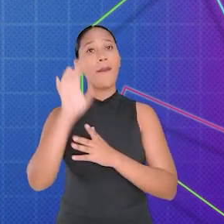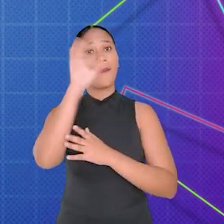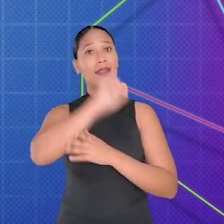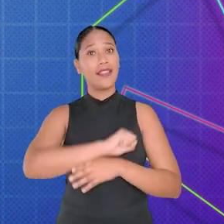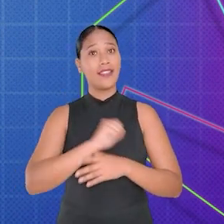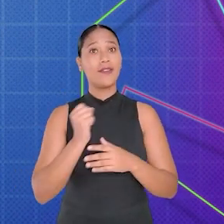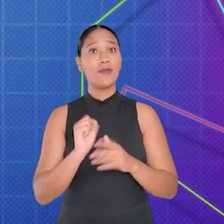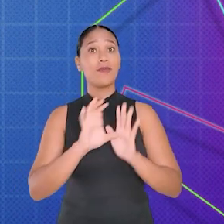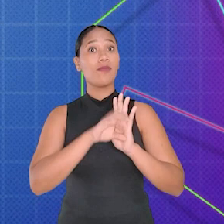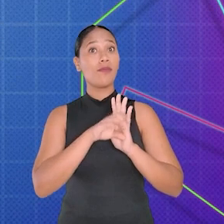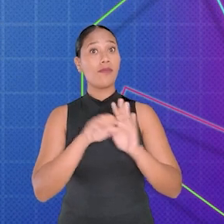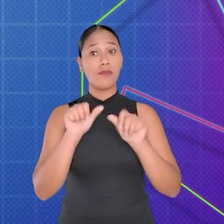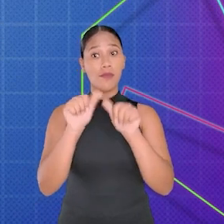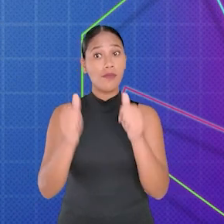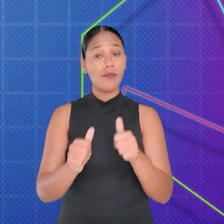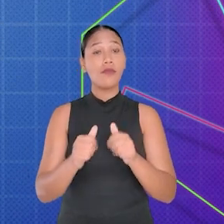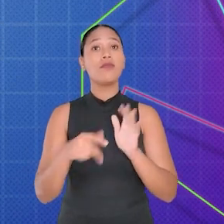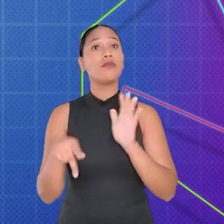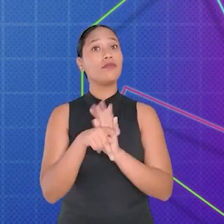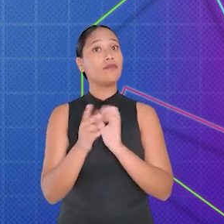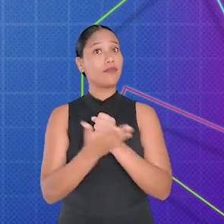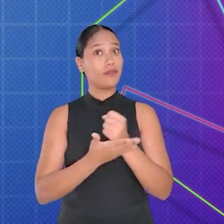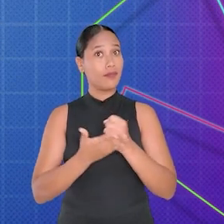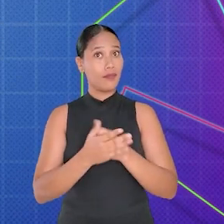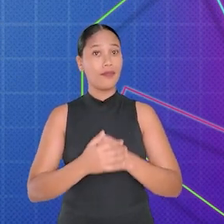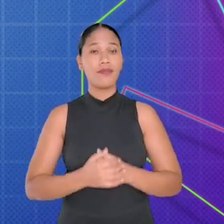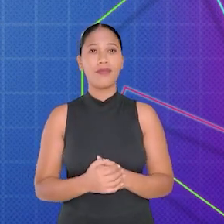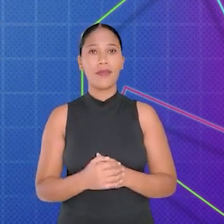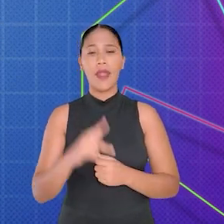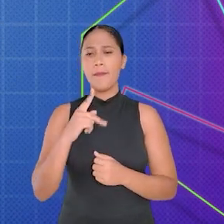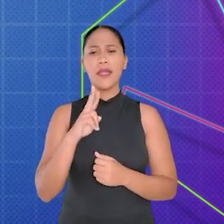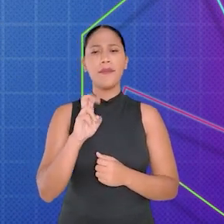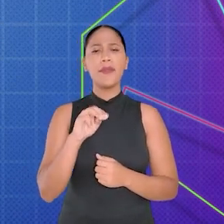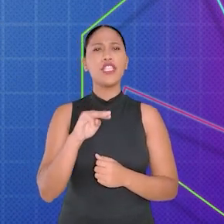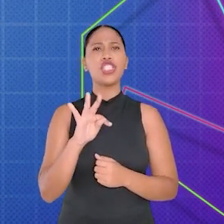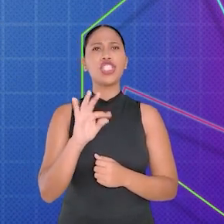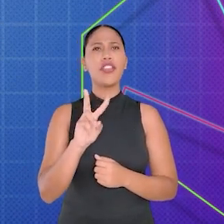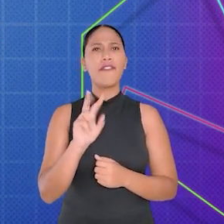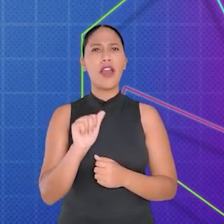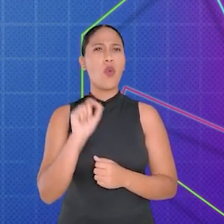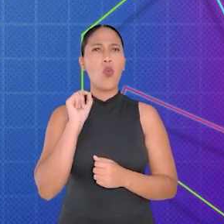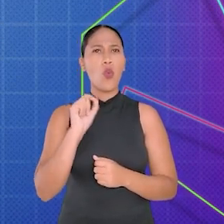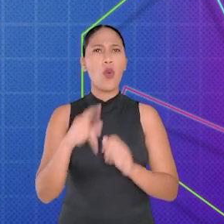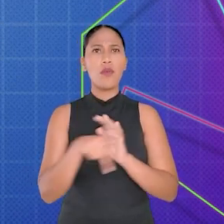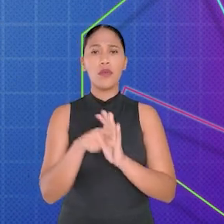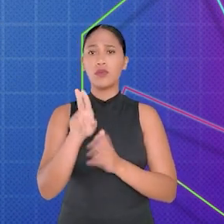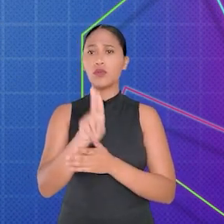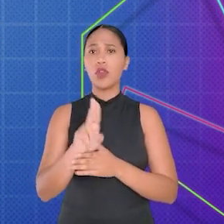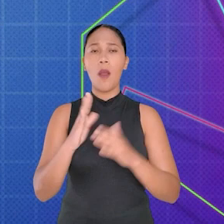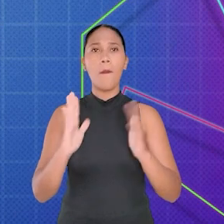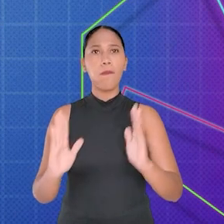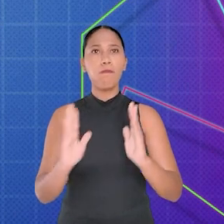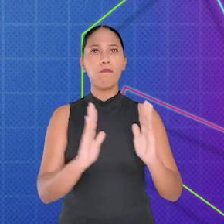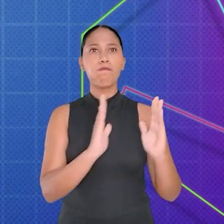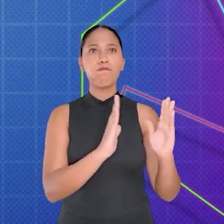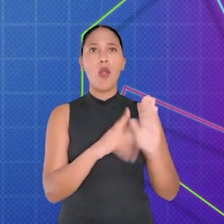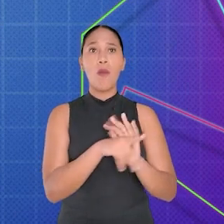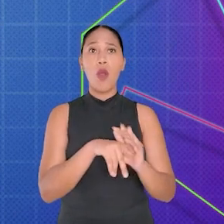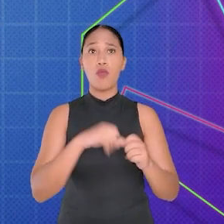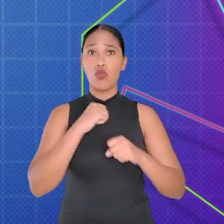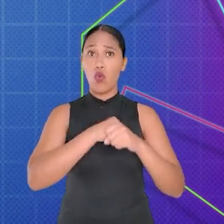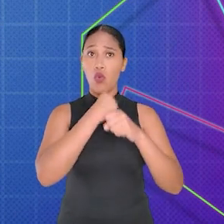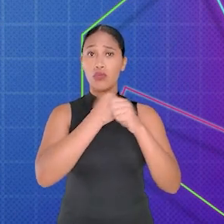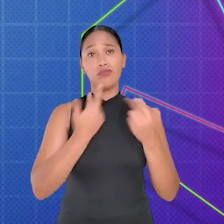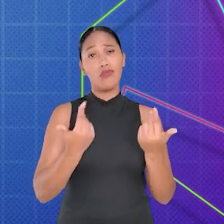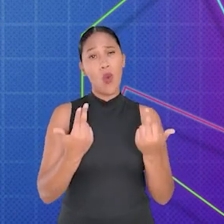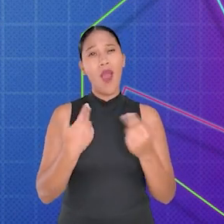para a criação de modelos 3D mais complexos. Em outras palavras, as primitivas são formas básicas que podem ser manipuladas e combinadas